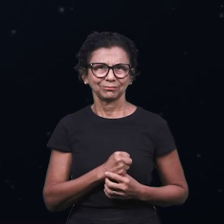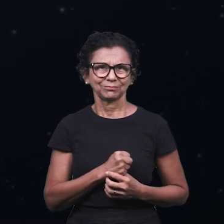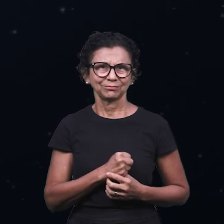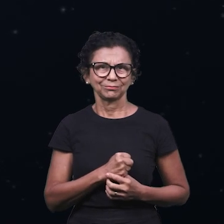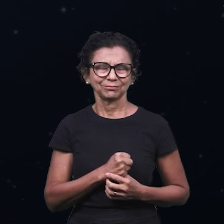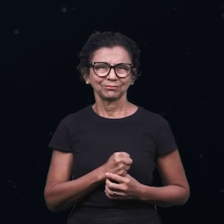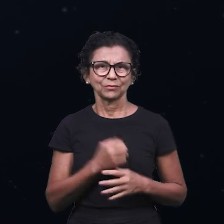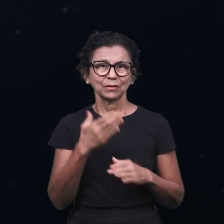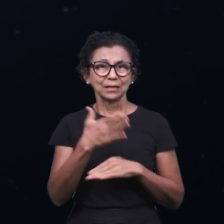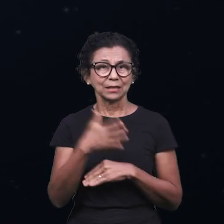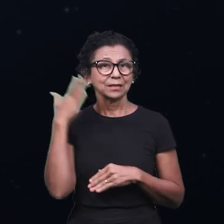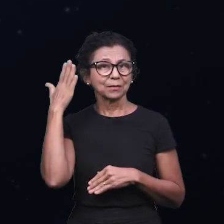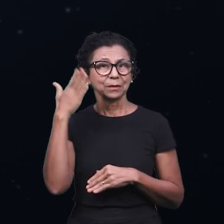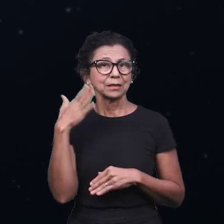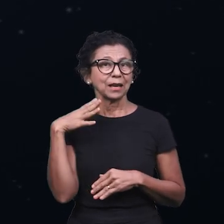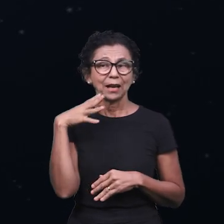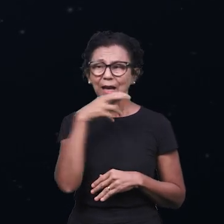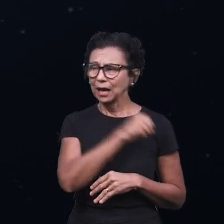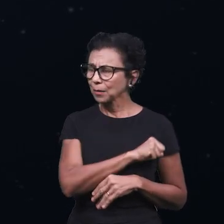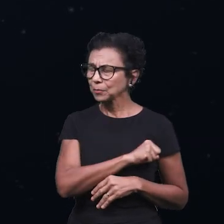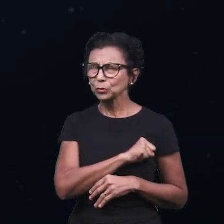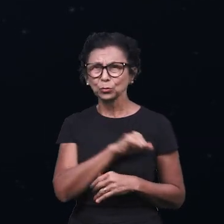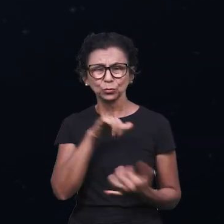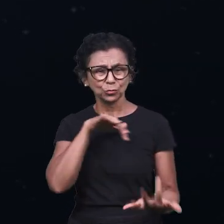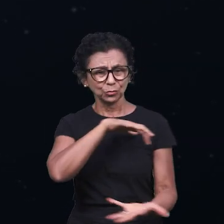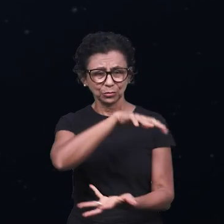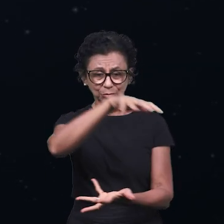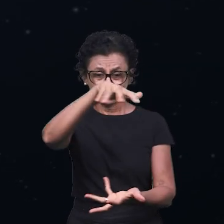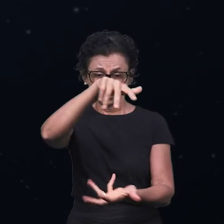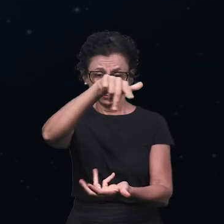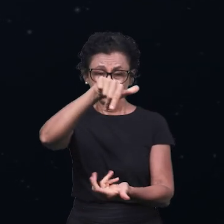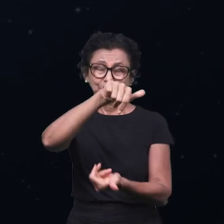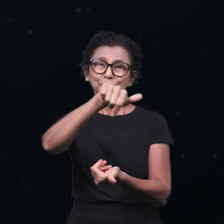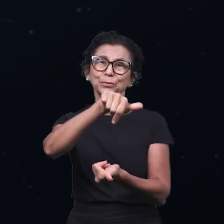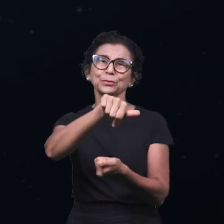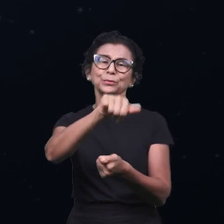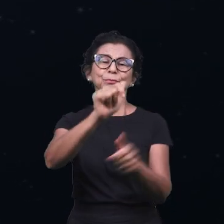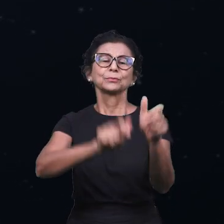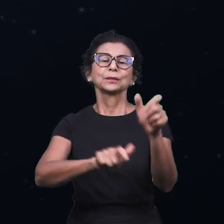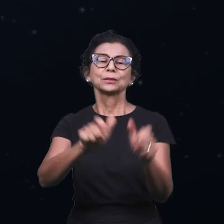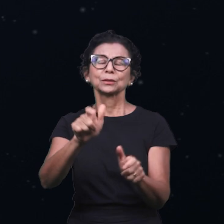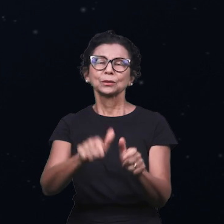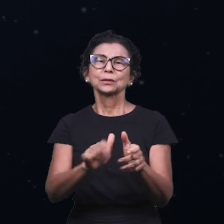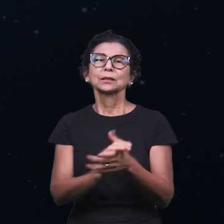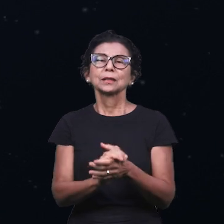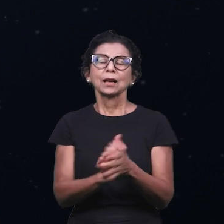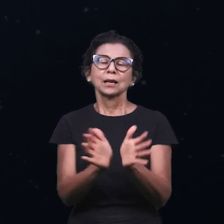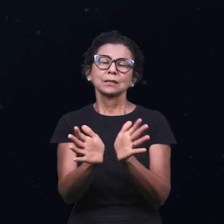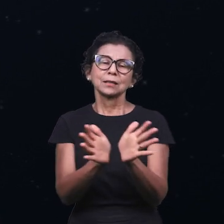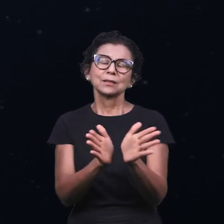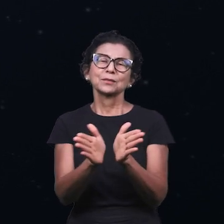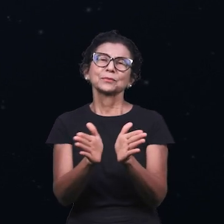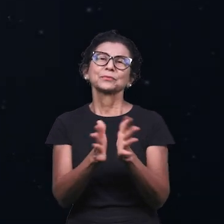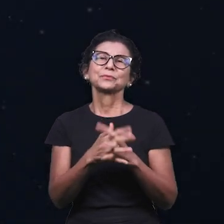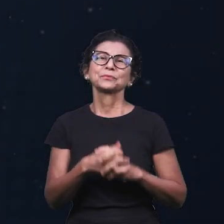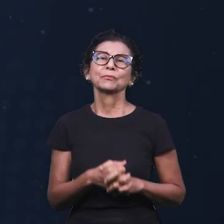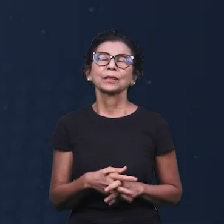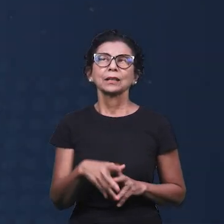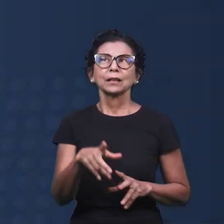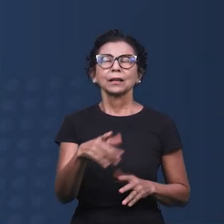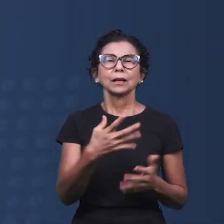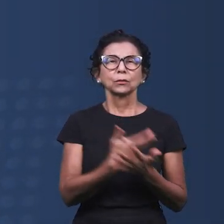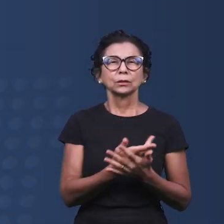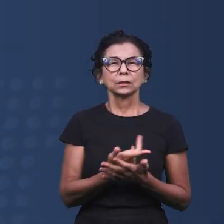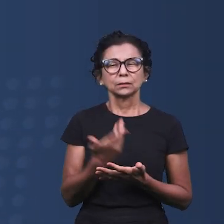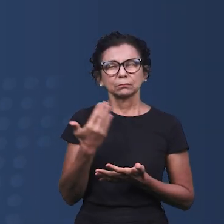um grande, para nós, talvez o maior responsável por permitir que facilitador, né?